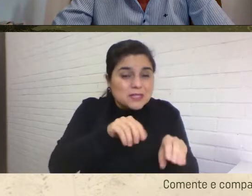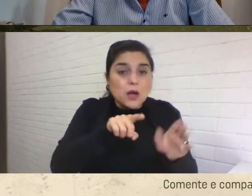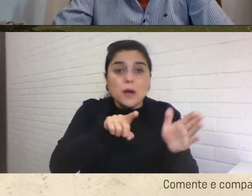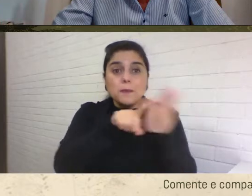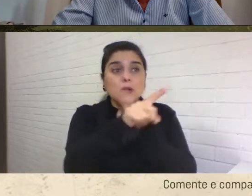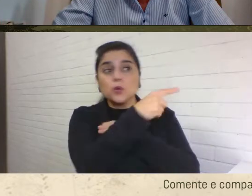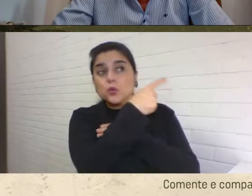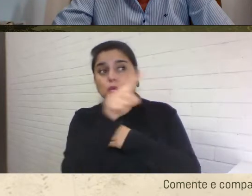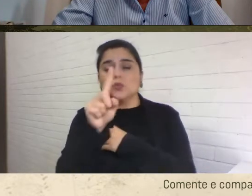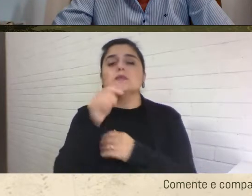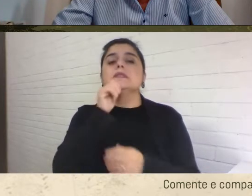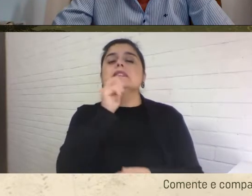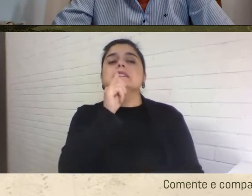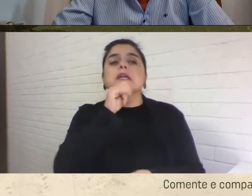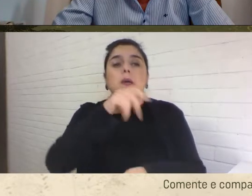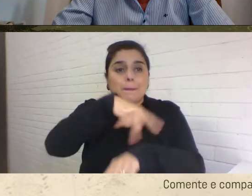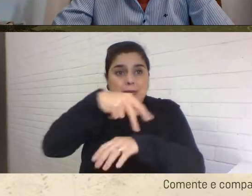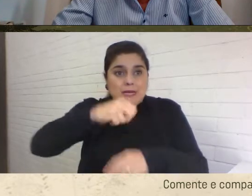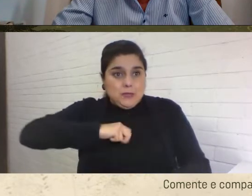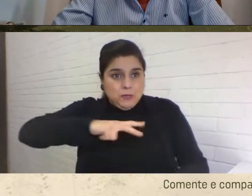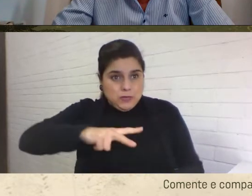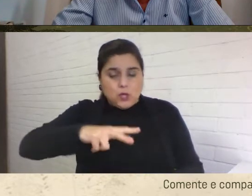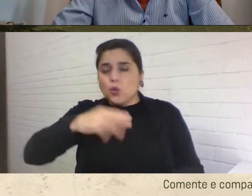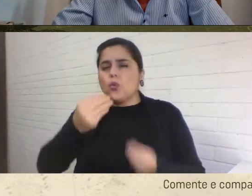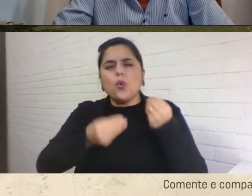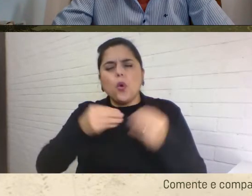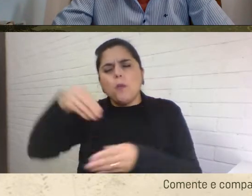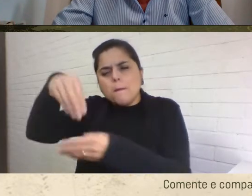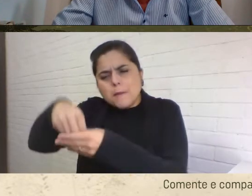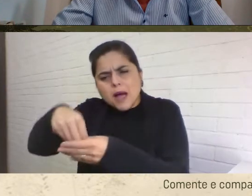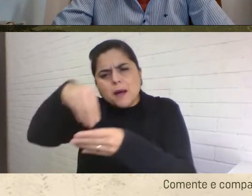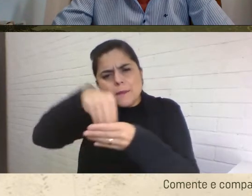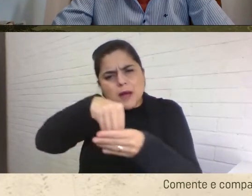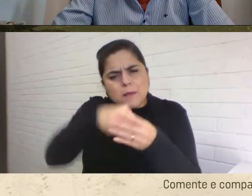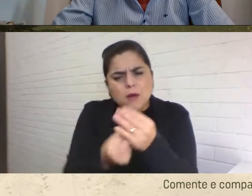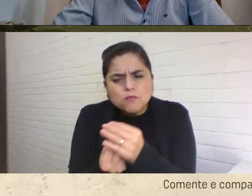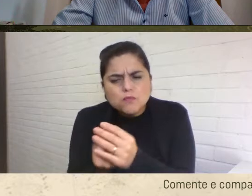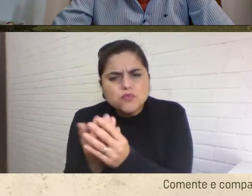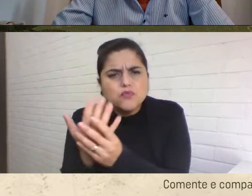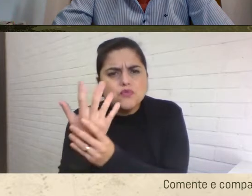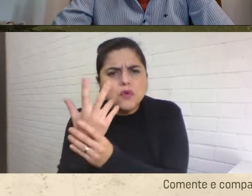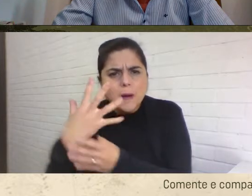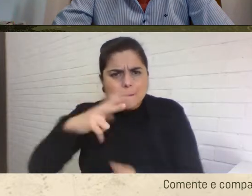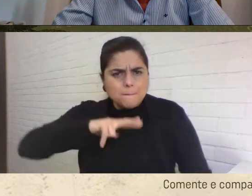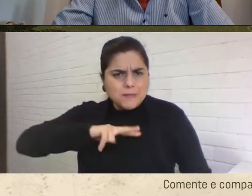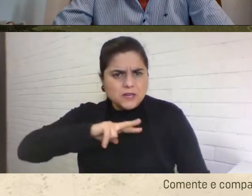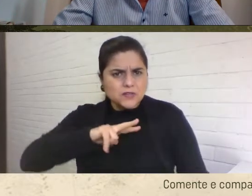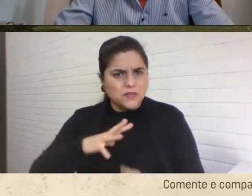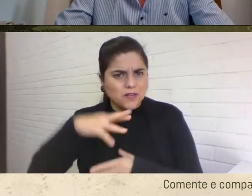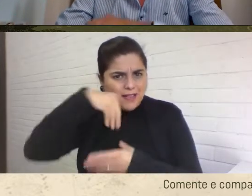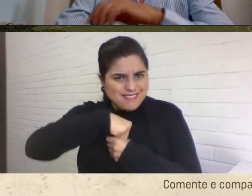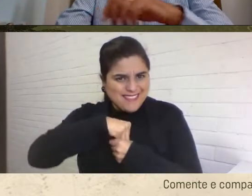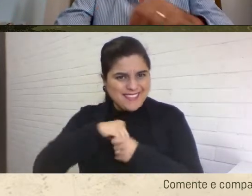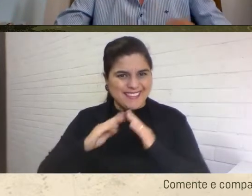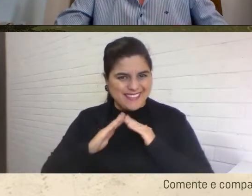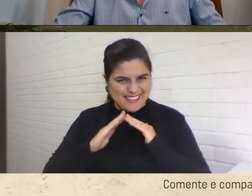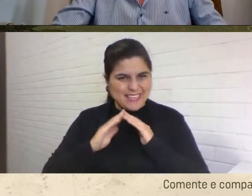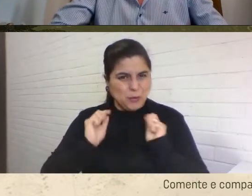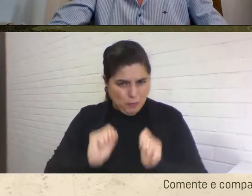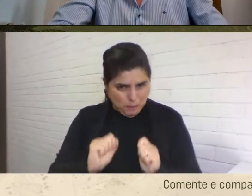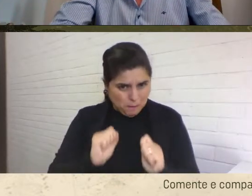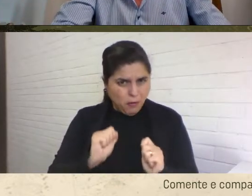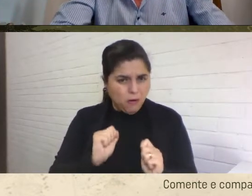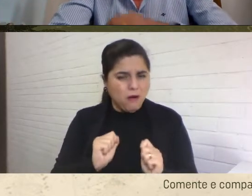o plantio, o autoplantio, ele é permitido? As pessoas podem ter esse autoplantio